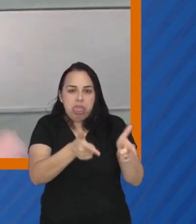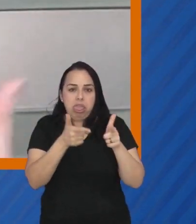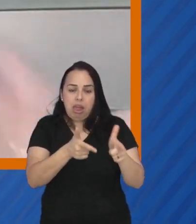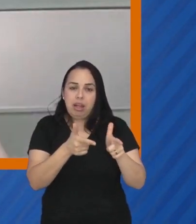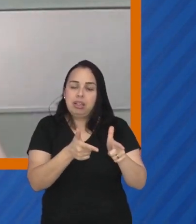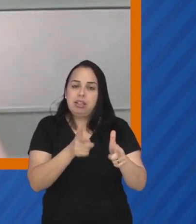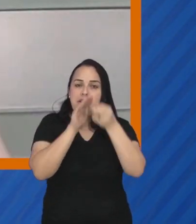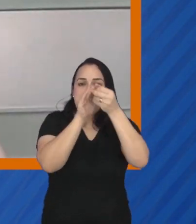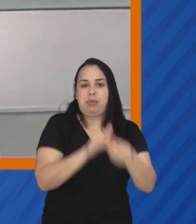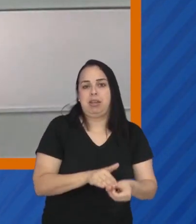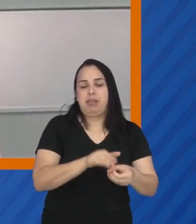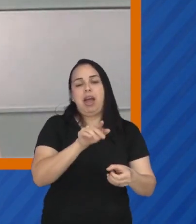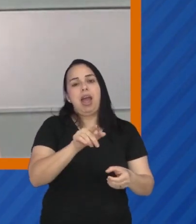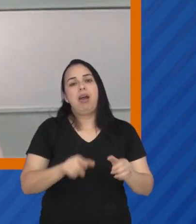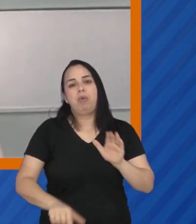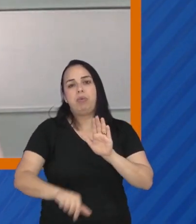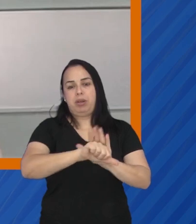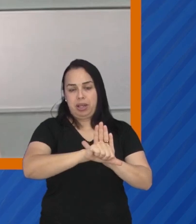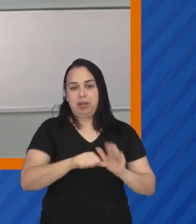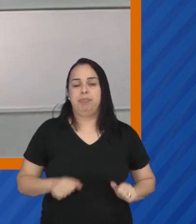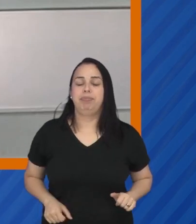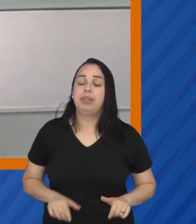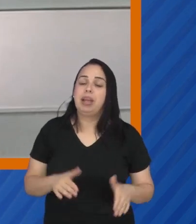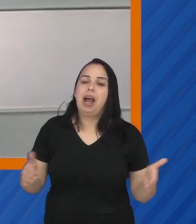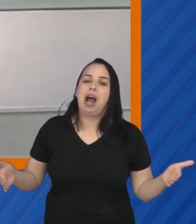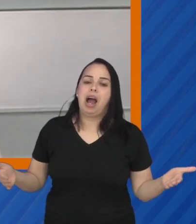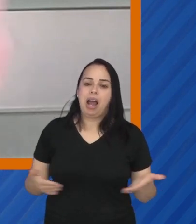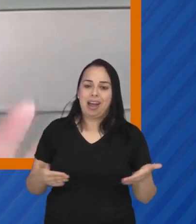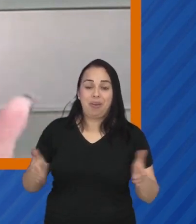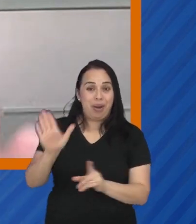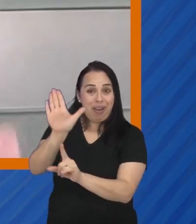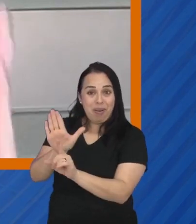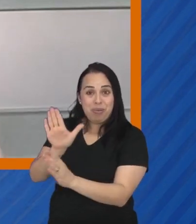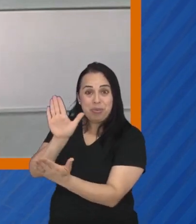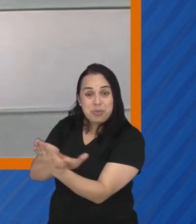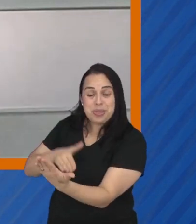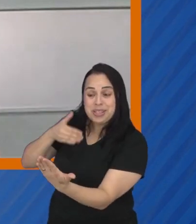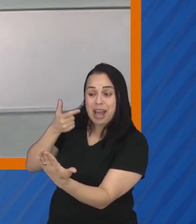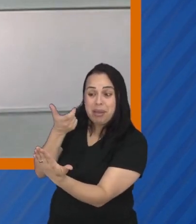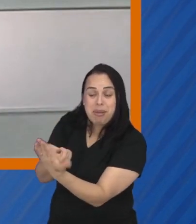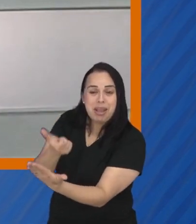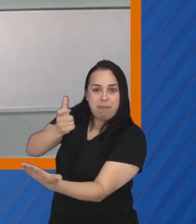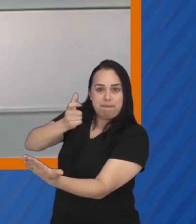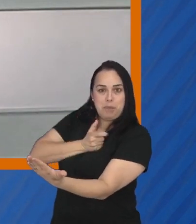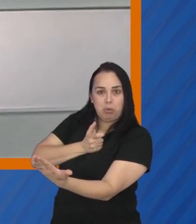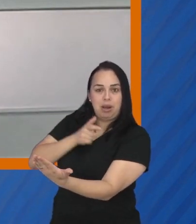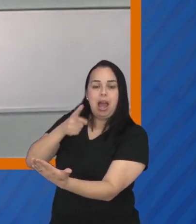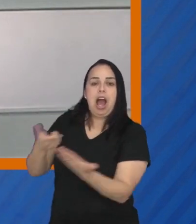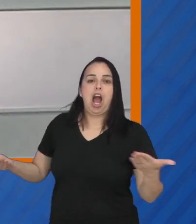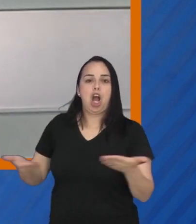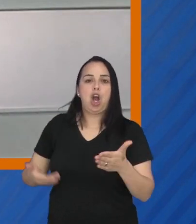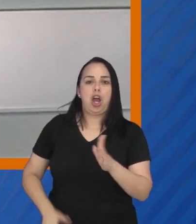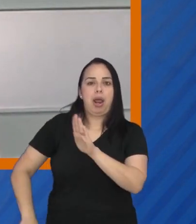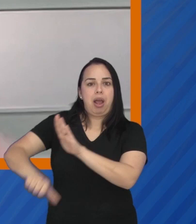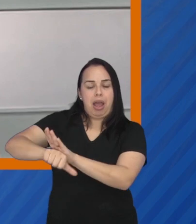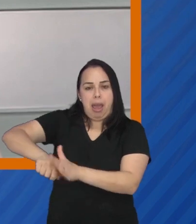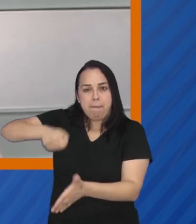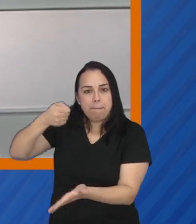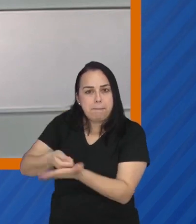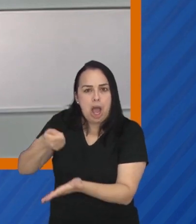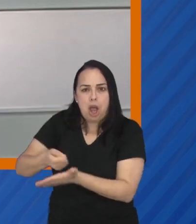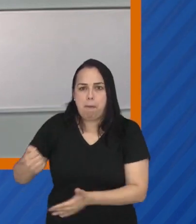de 2024 é Fraternidade e Amizade Social. O objetivo é conscientizar as pessoas sobre a união e a